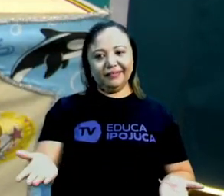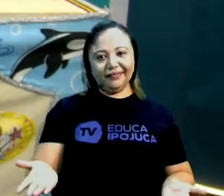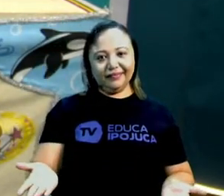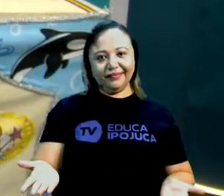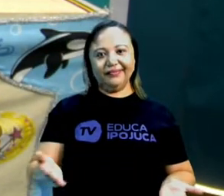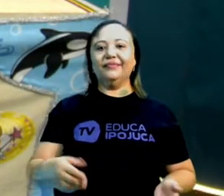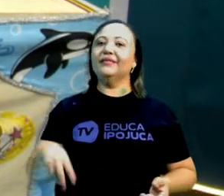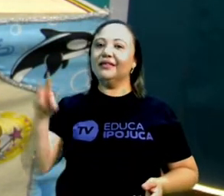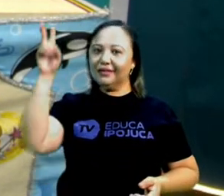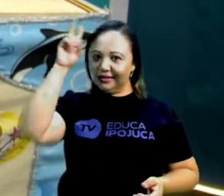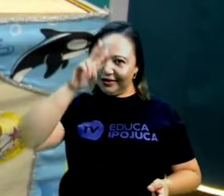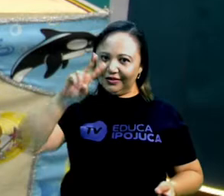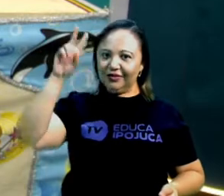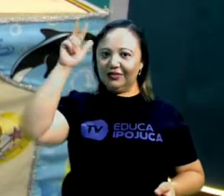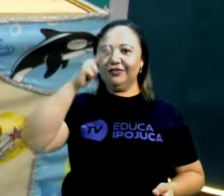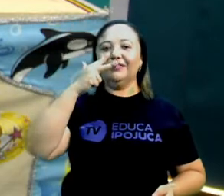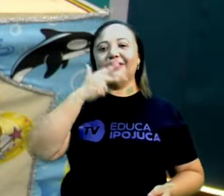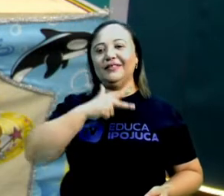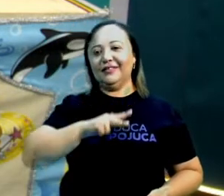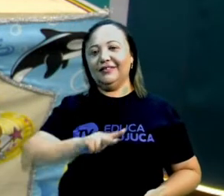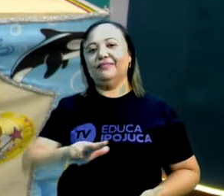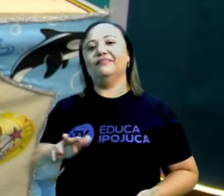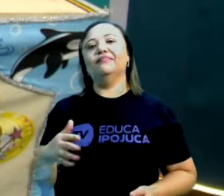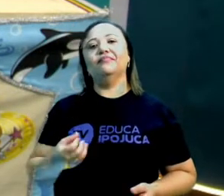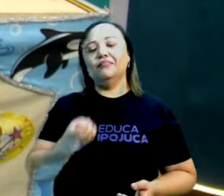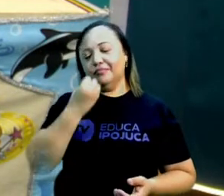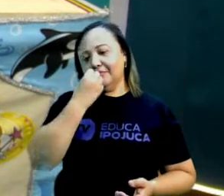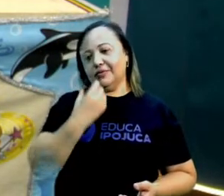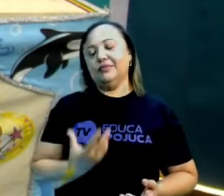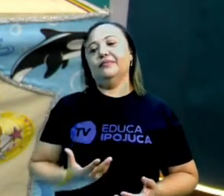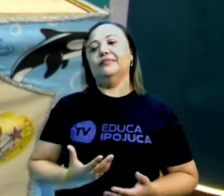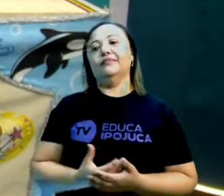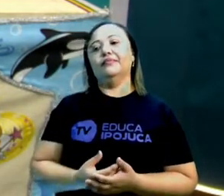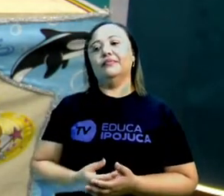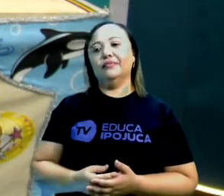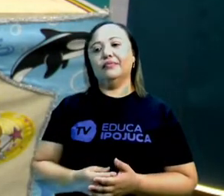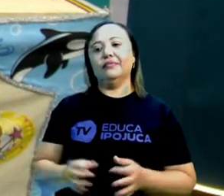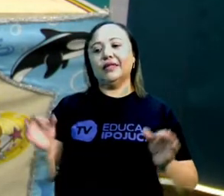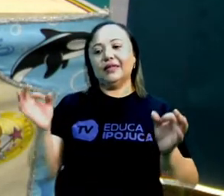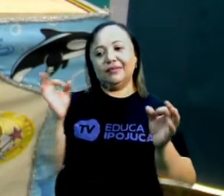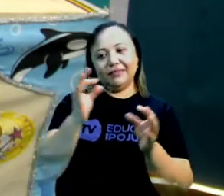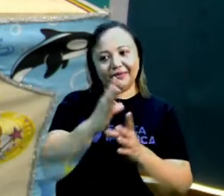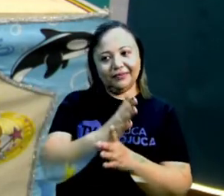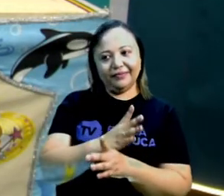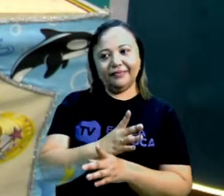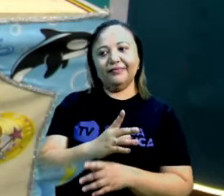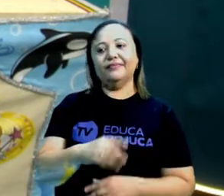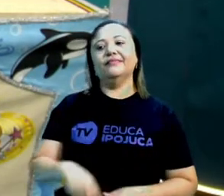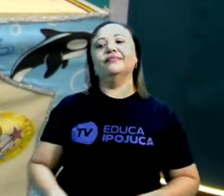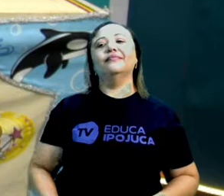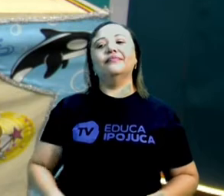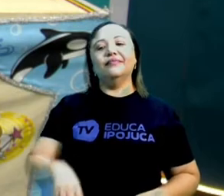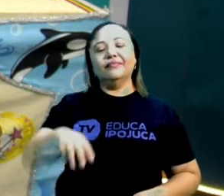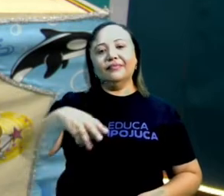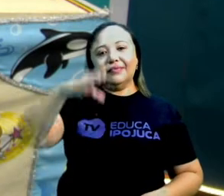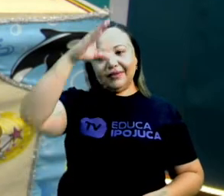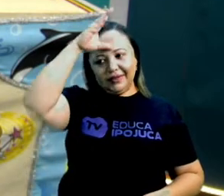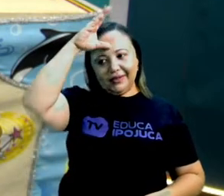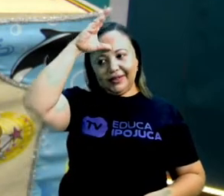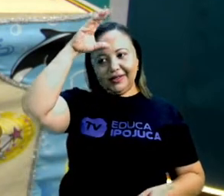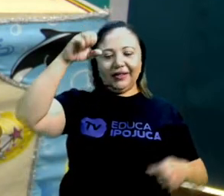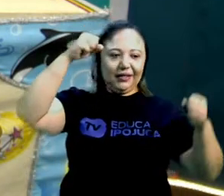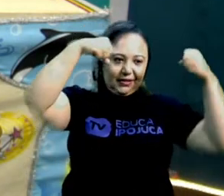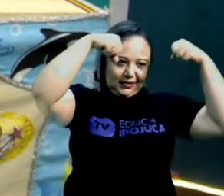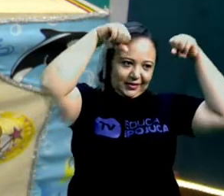criançada, essa história de Jonas, ela é muito legal, tá bom? A história tá terminando. E tia Lê e